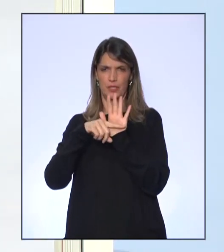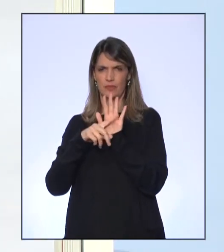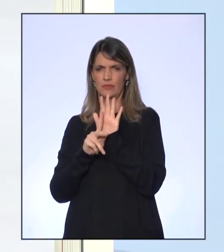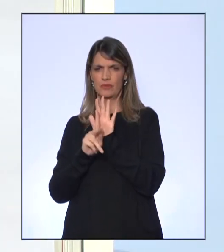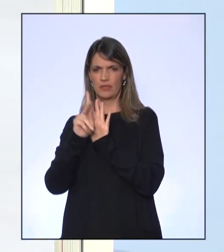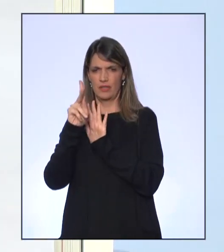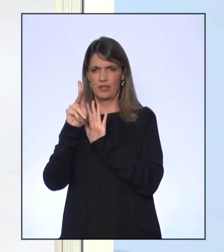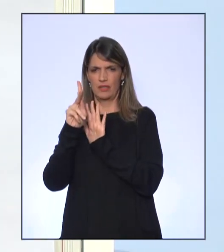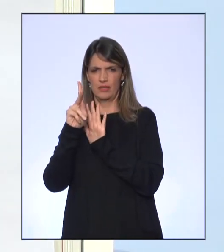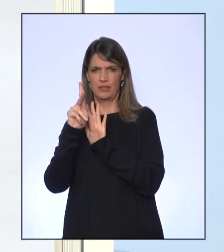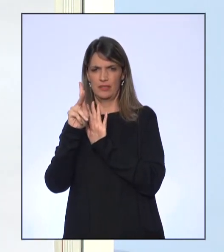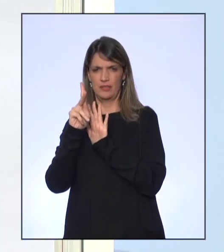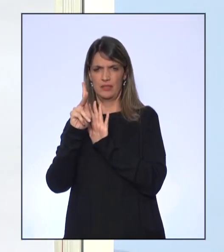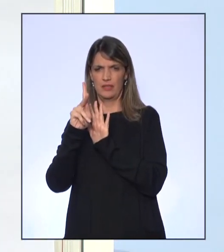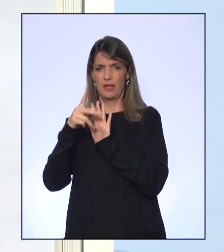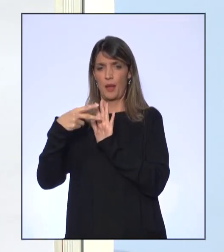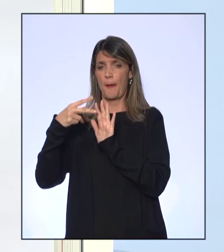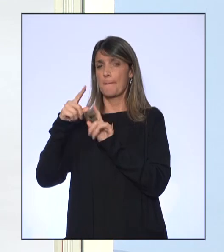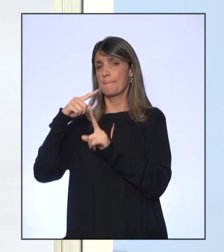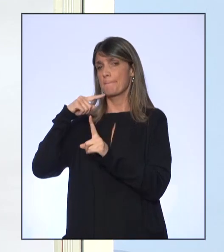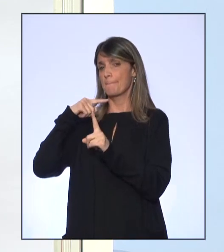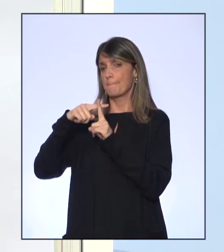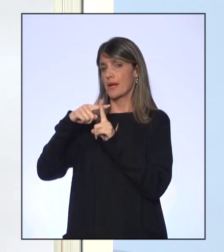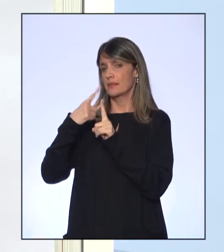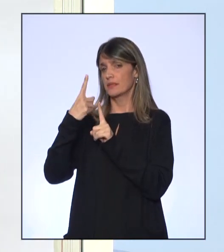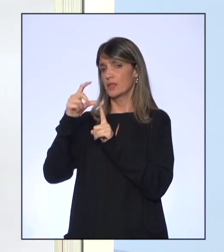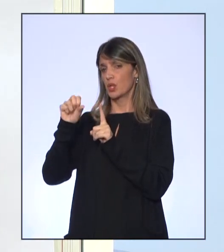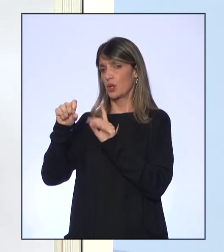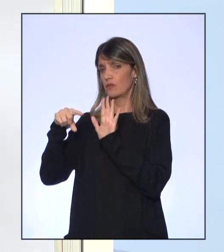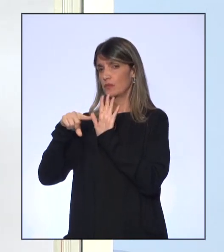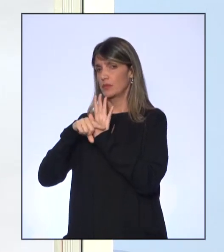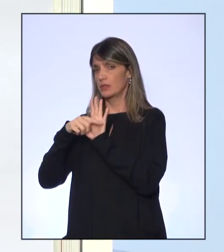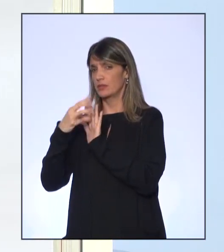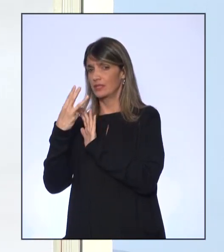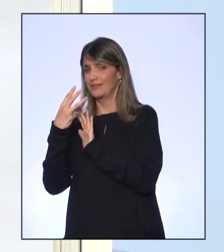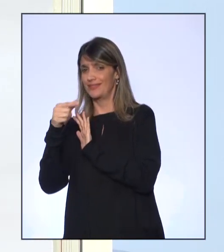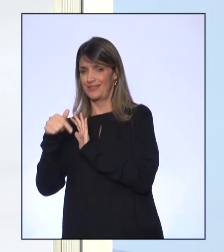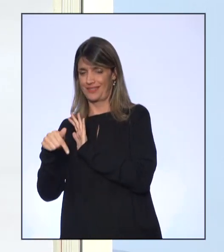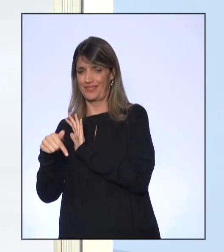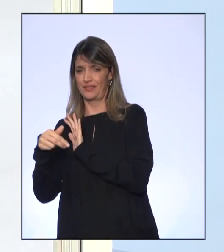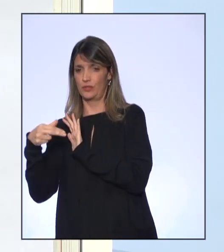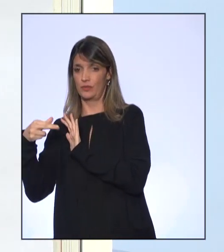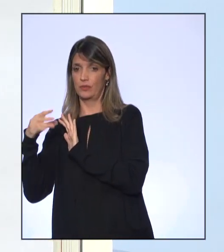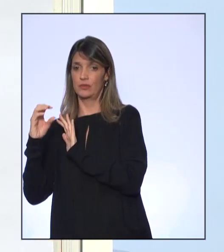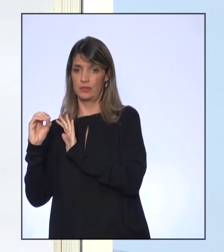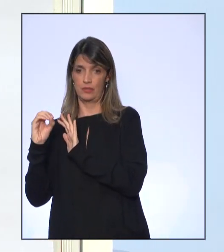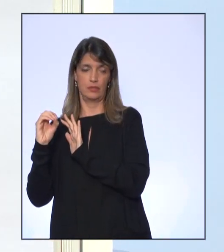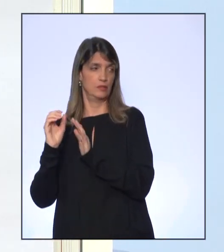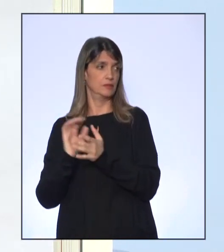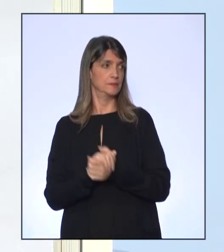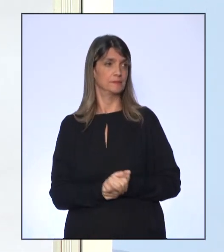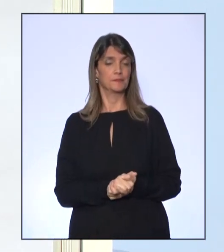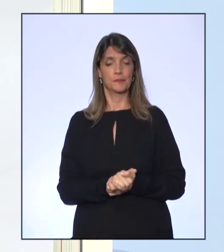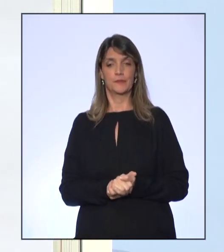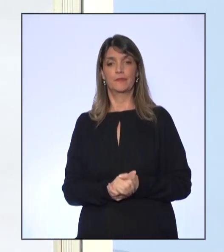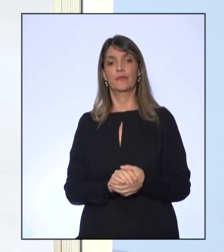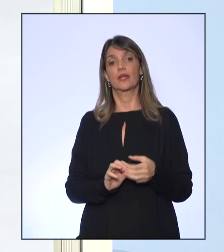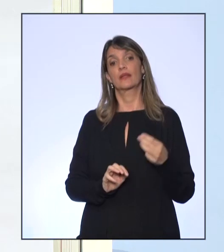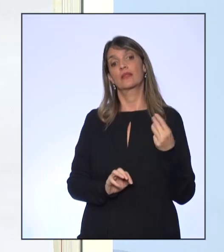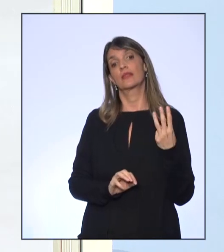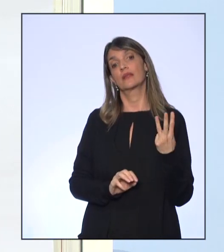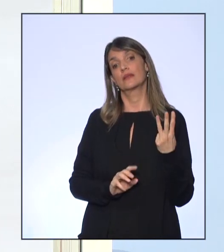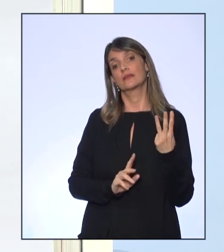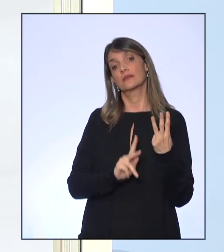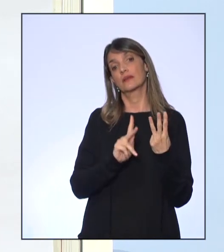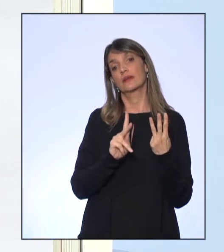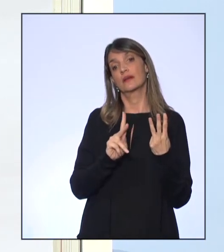e no caso, 19 menos 37. Beleza? 3K menos K eu